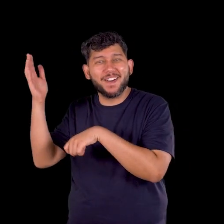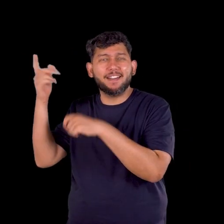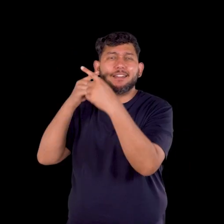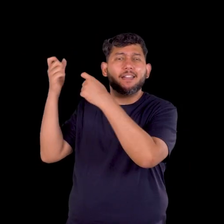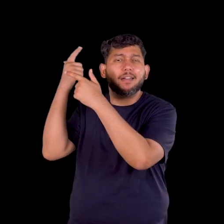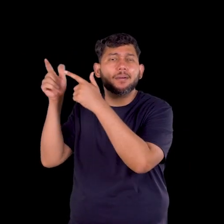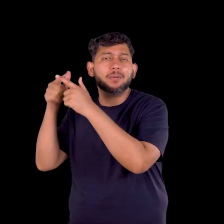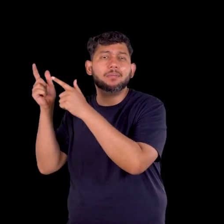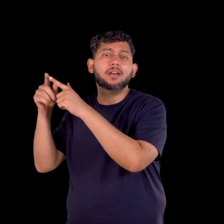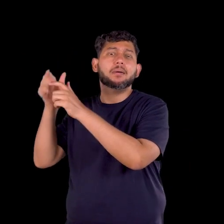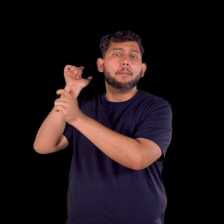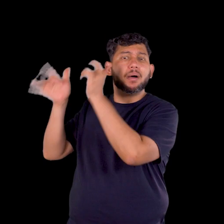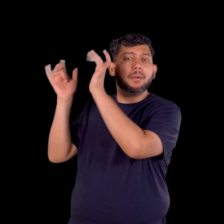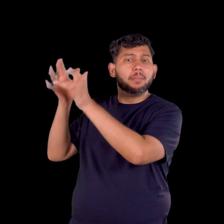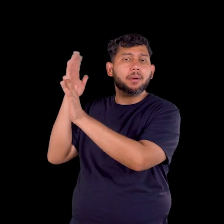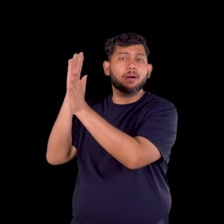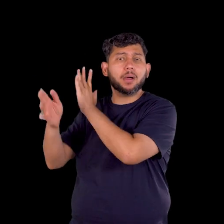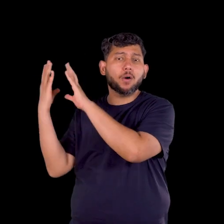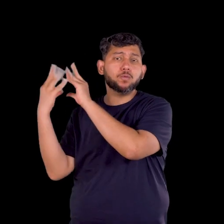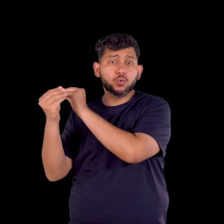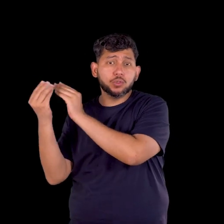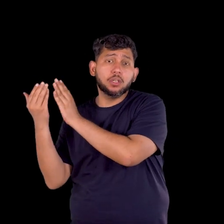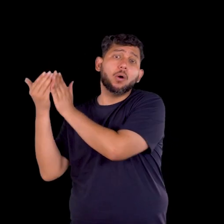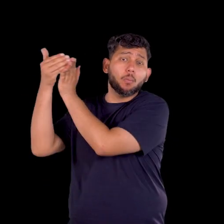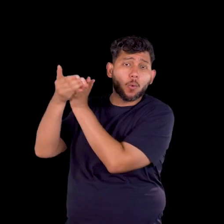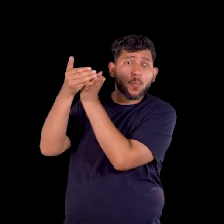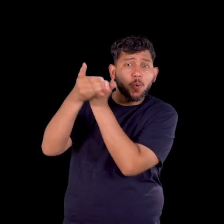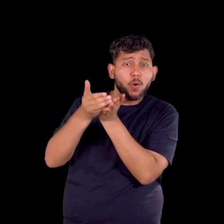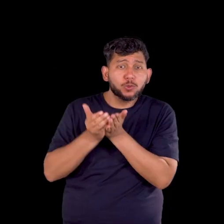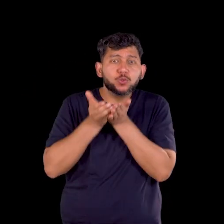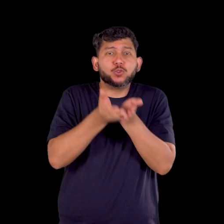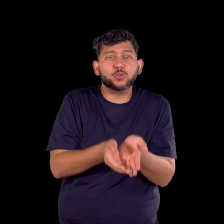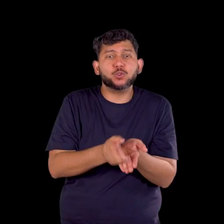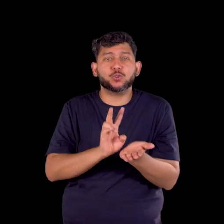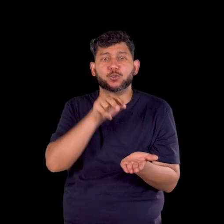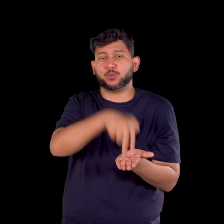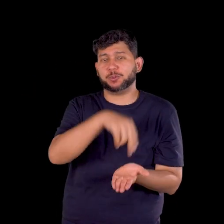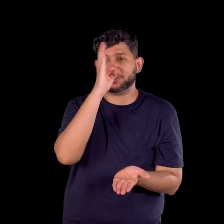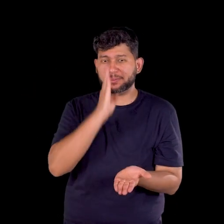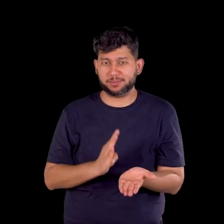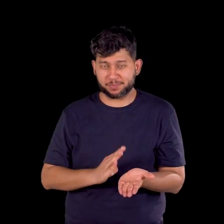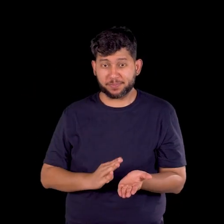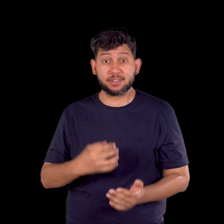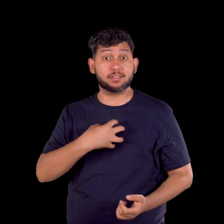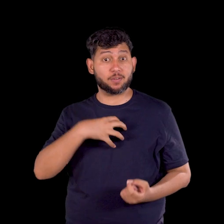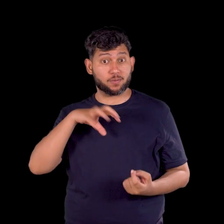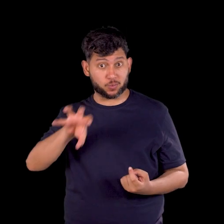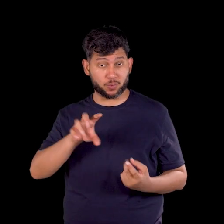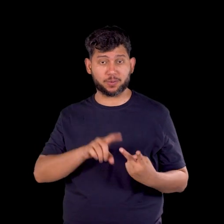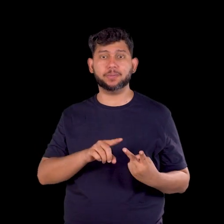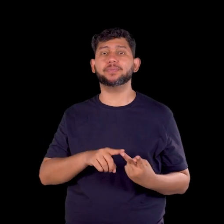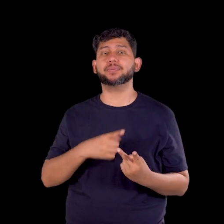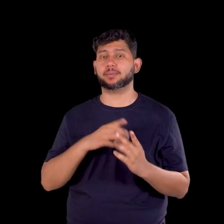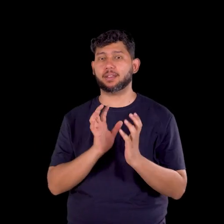e chegavam aos portos brasileiros. No período colonial, os portos do Rio de Janeiro, de Salvador e de Recife